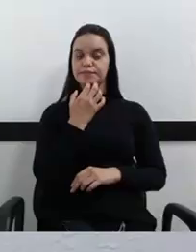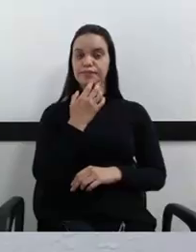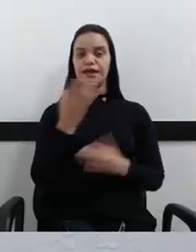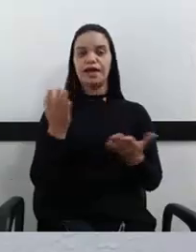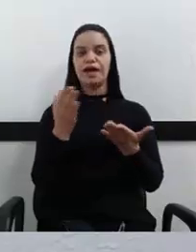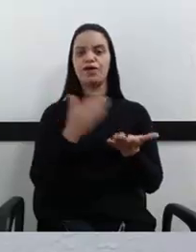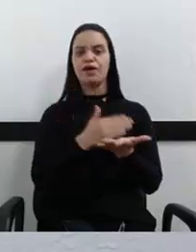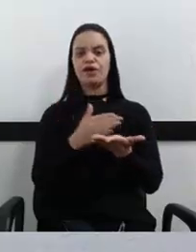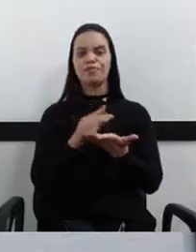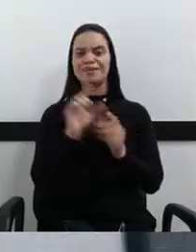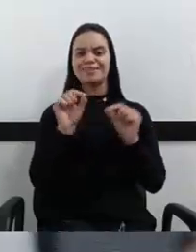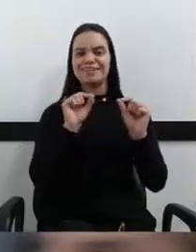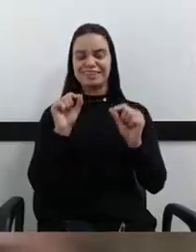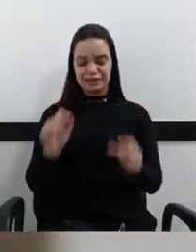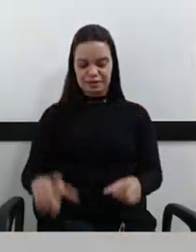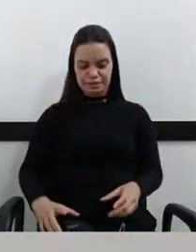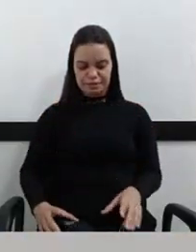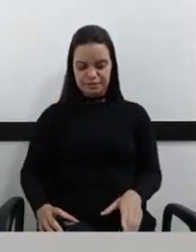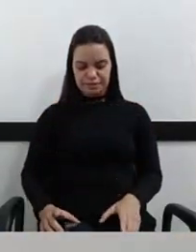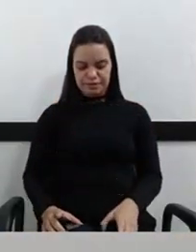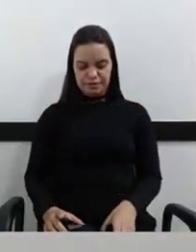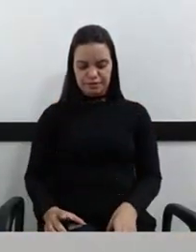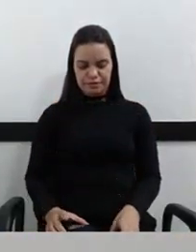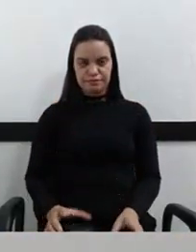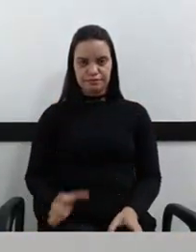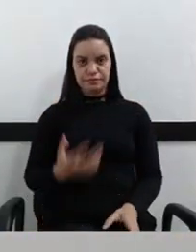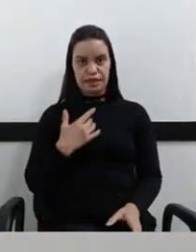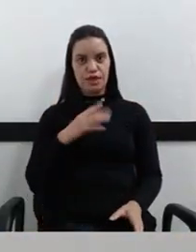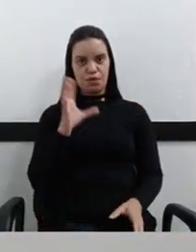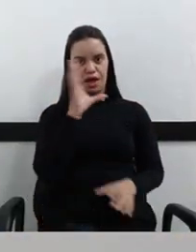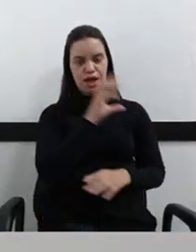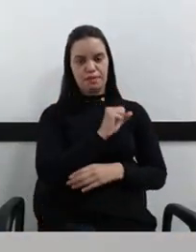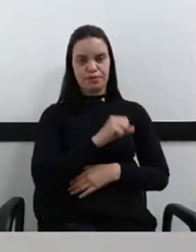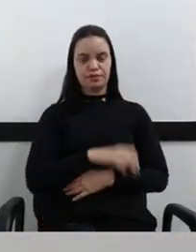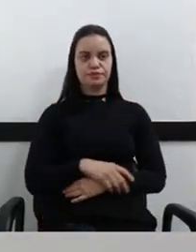palavra, conselheiro. Eu vou ser breve, Excelência.